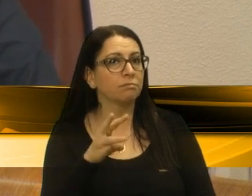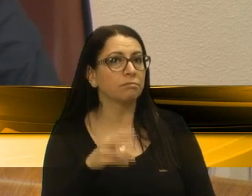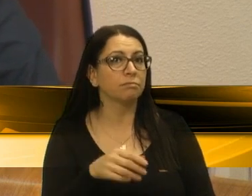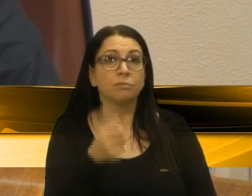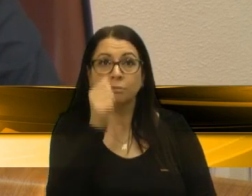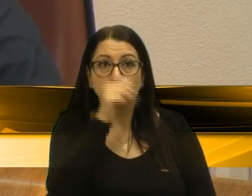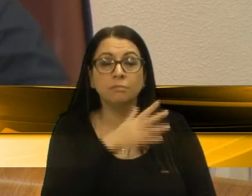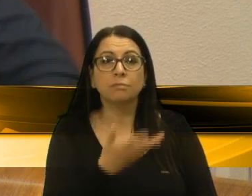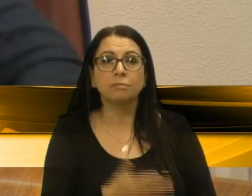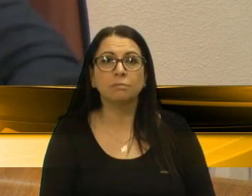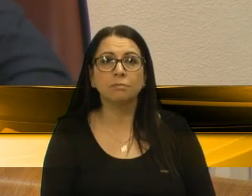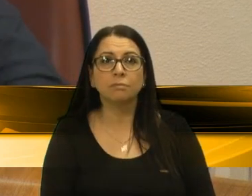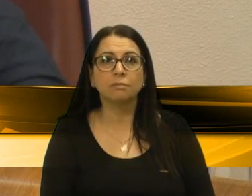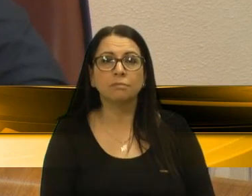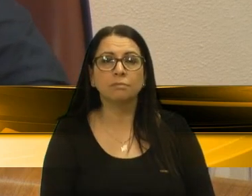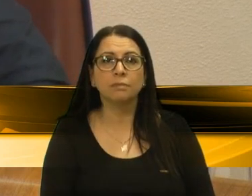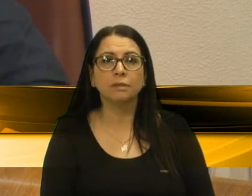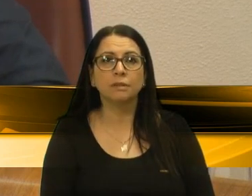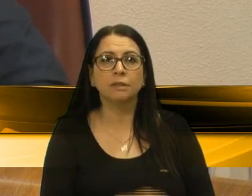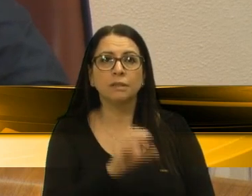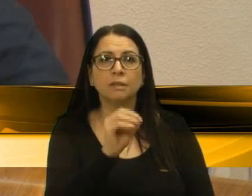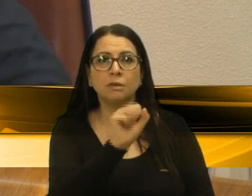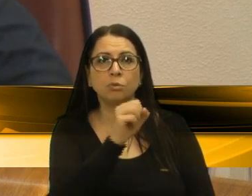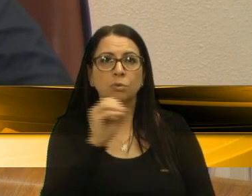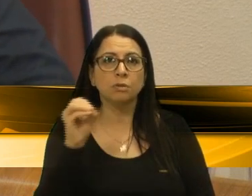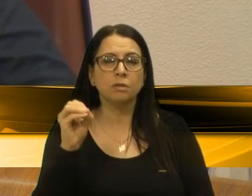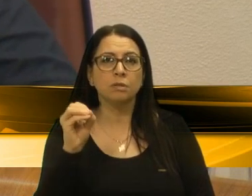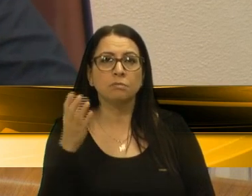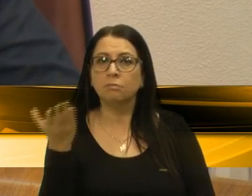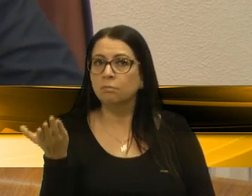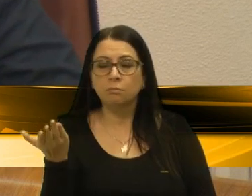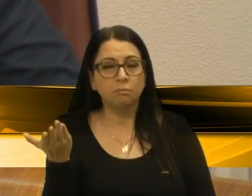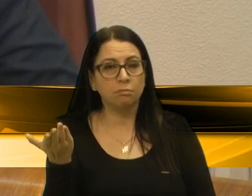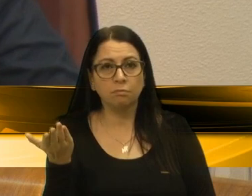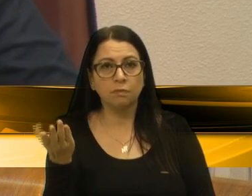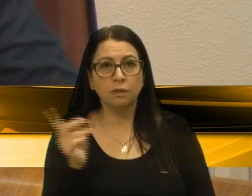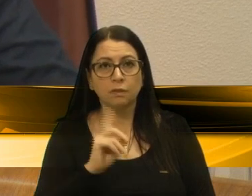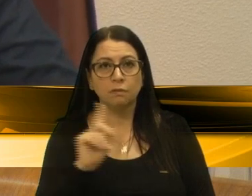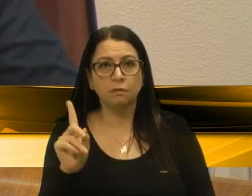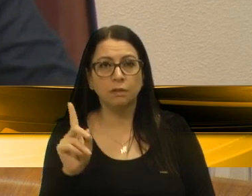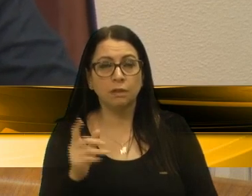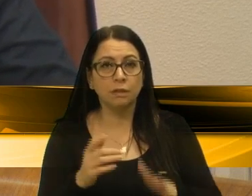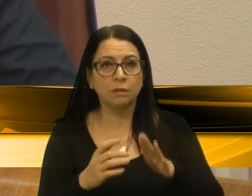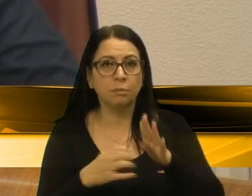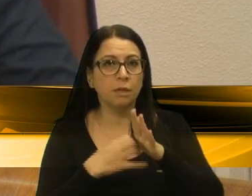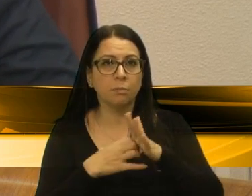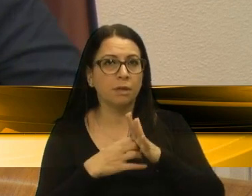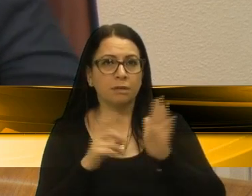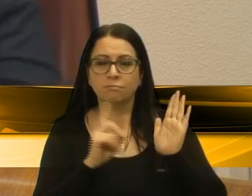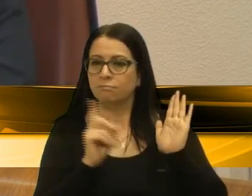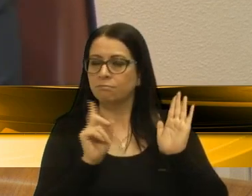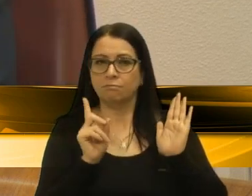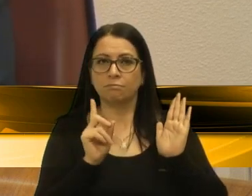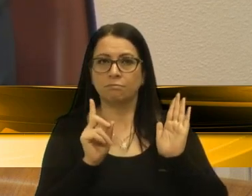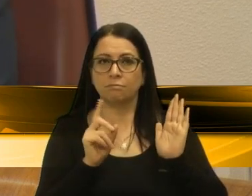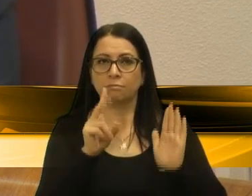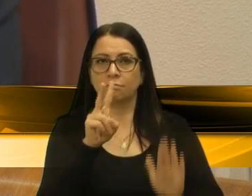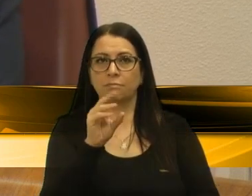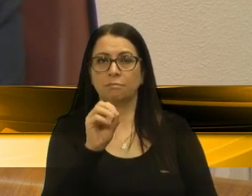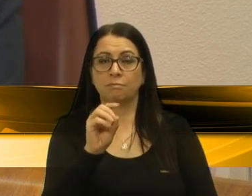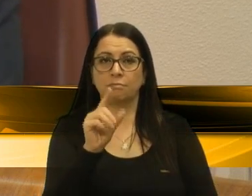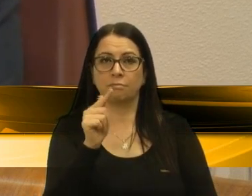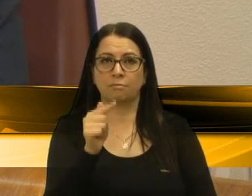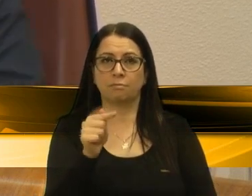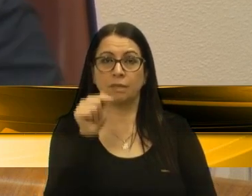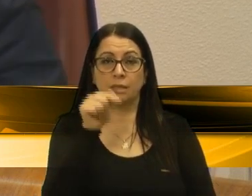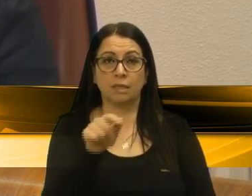absurdo. A população ligava no 0800 da Visat. Quer dizer, vai reclamar para a empresa de transporte? Não. Em 2017, nós